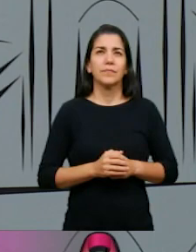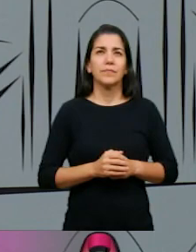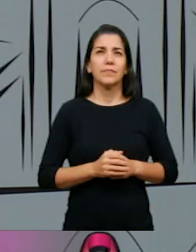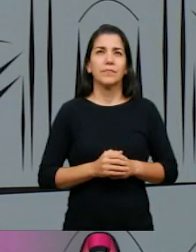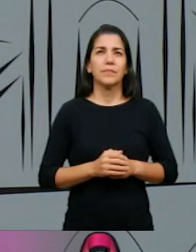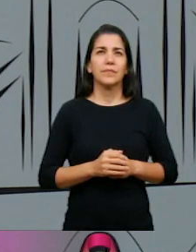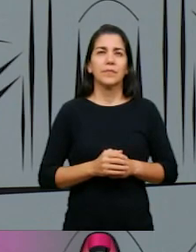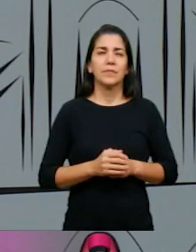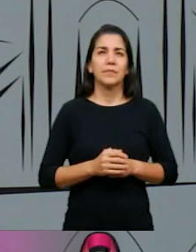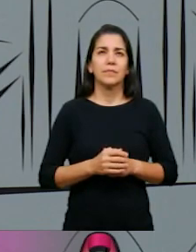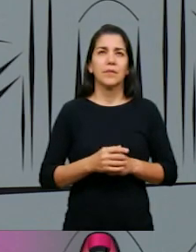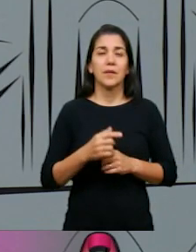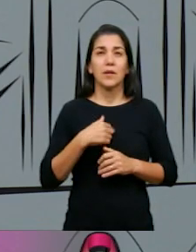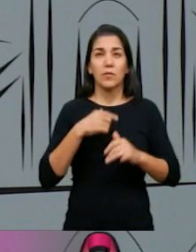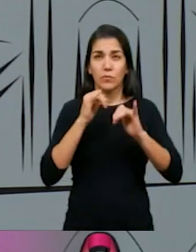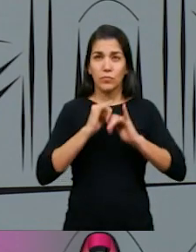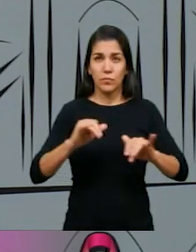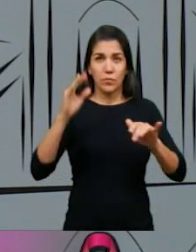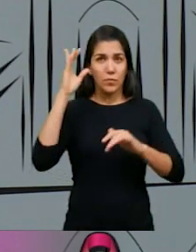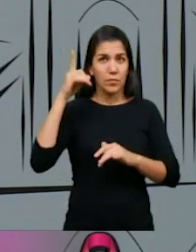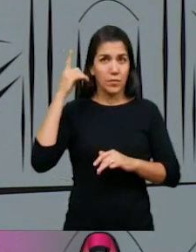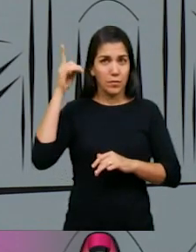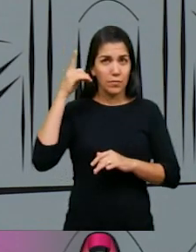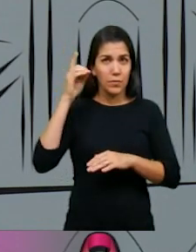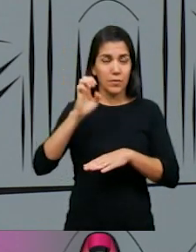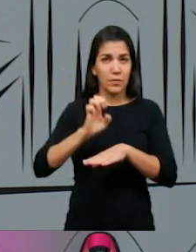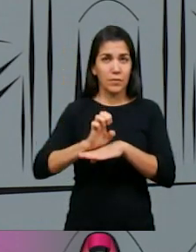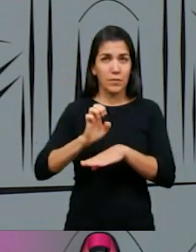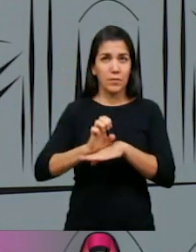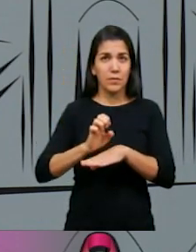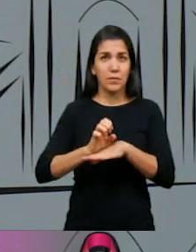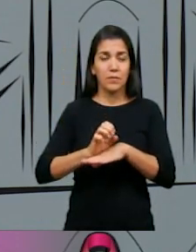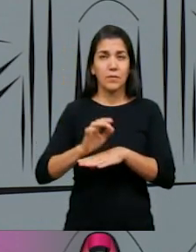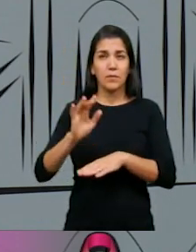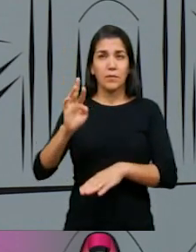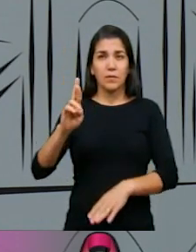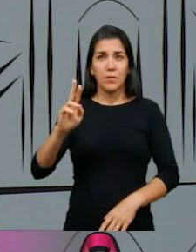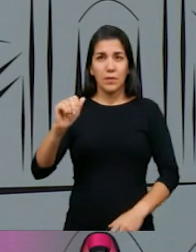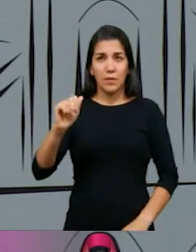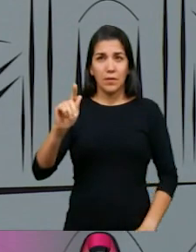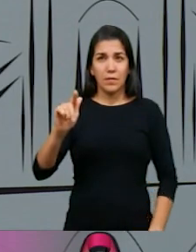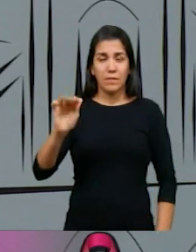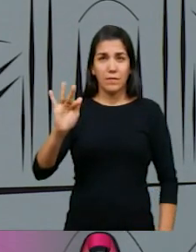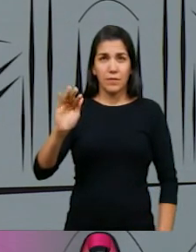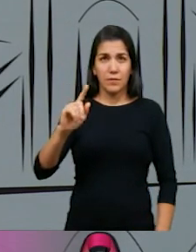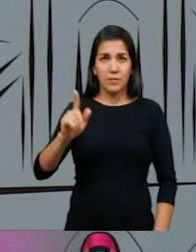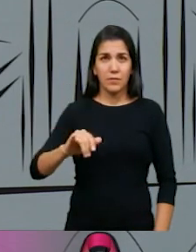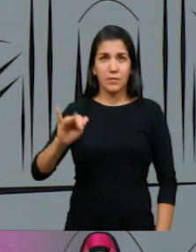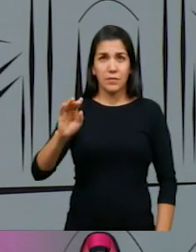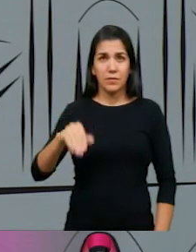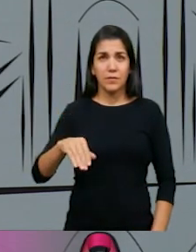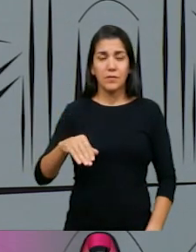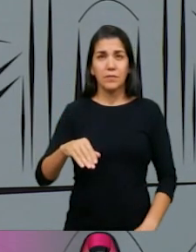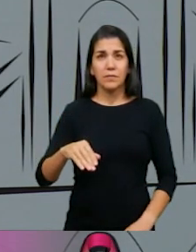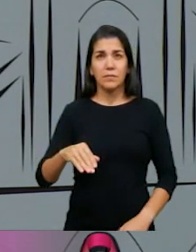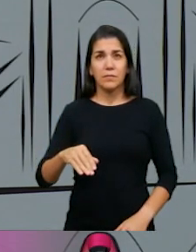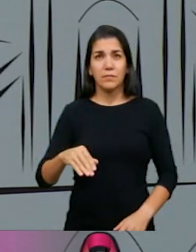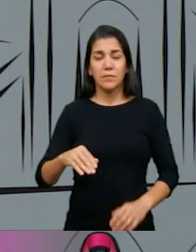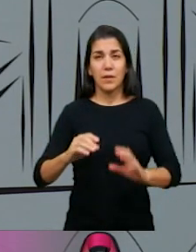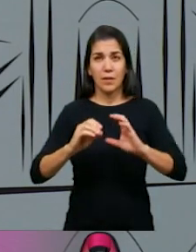destacar aqui o deputado estadual pelo Cidadania, doutor Rafa Zimbaldi, aonde eu gostaria de pedir para a